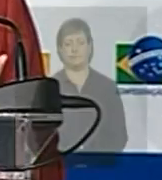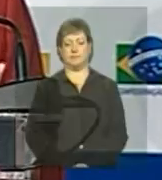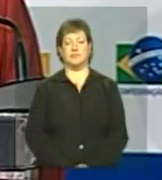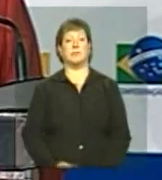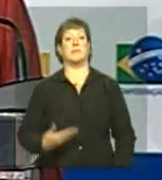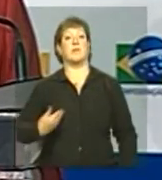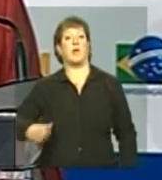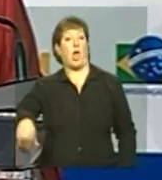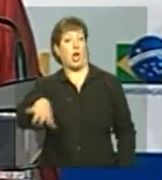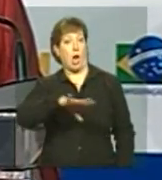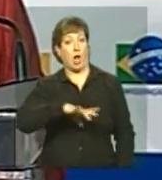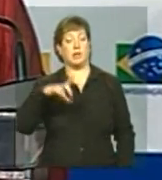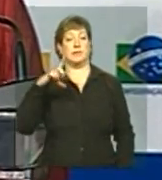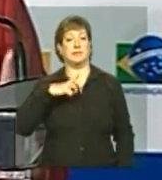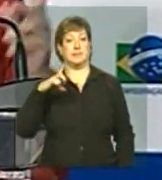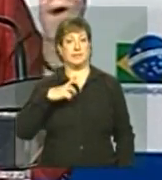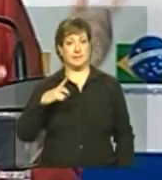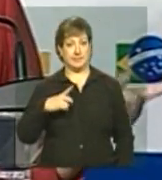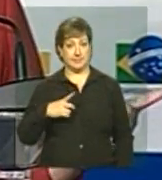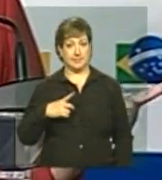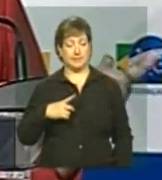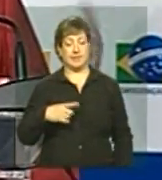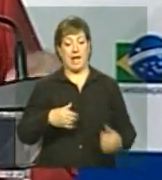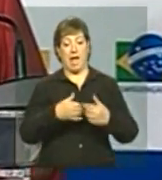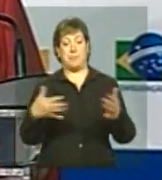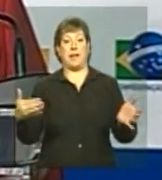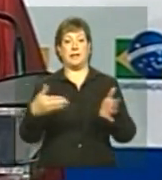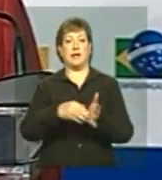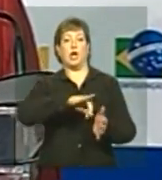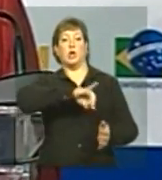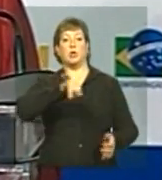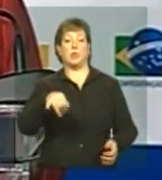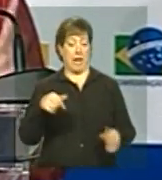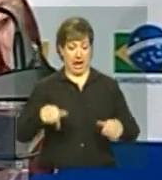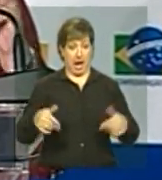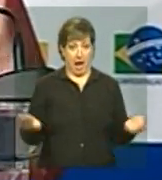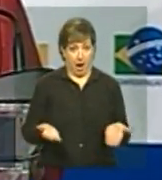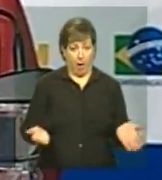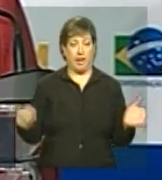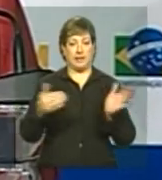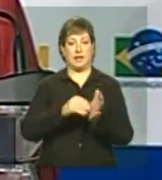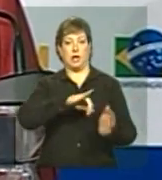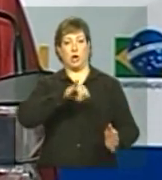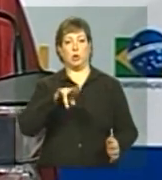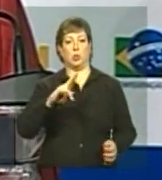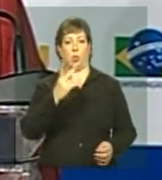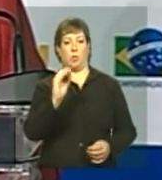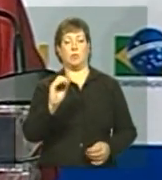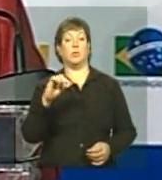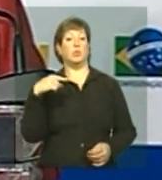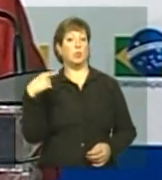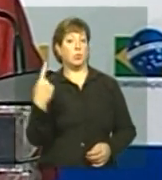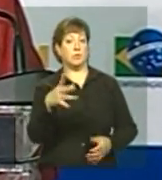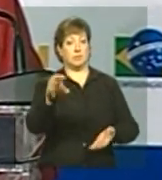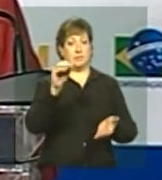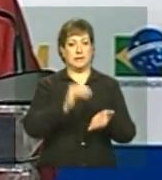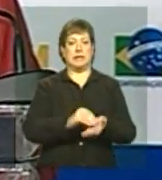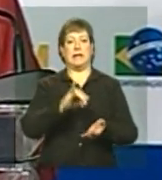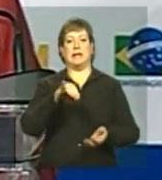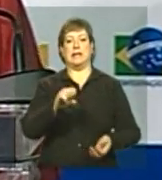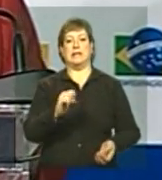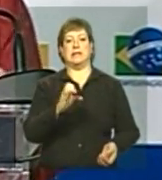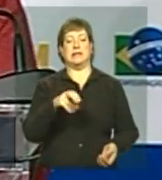Nós estamos abrindo até julho, de agora até julho, as inscrições, mas depois de julho